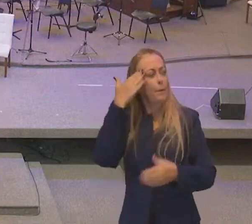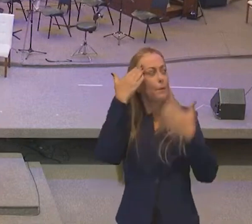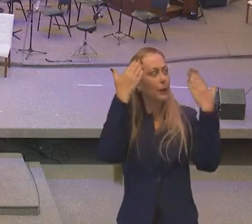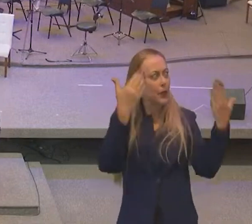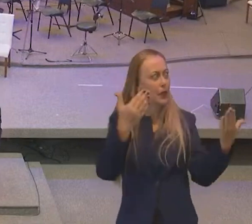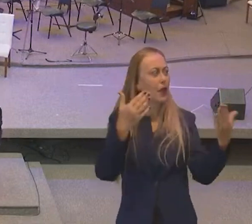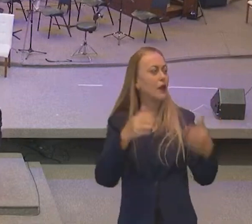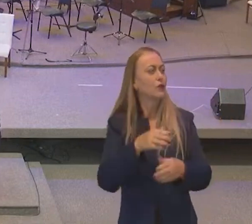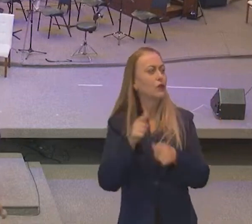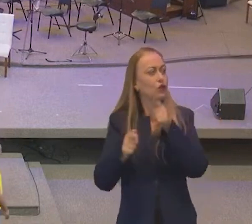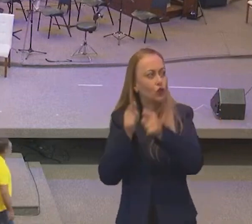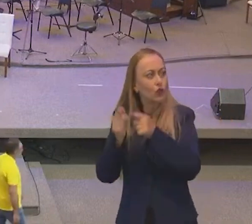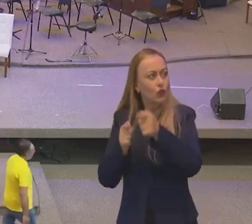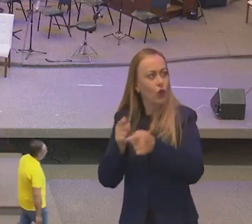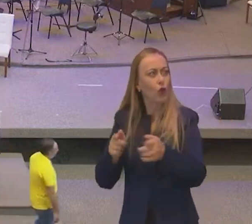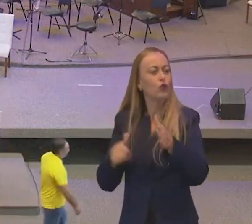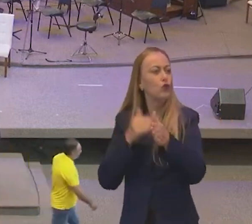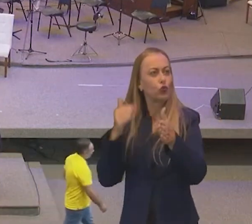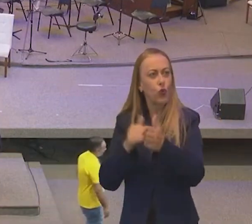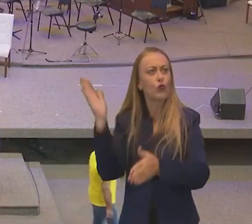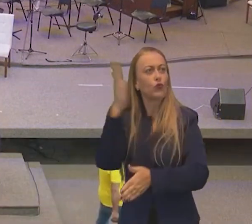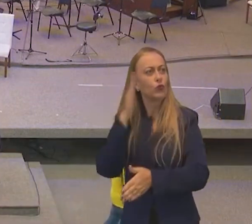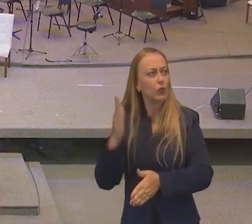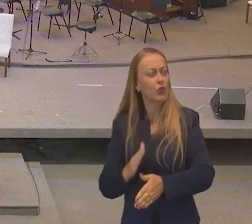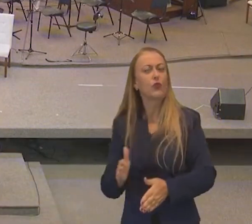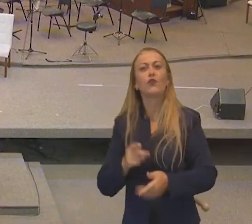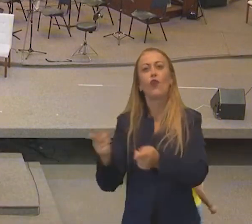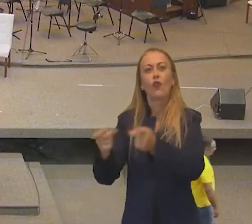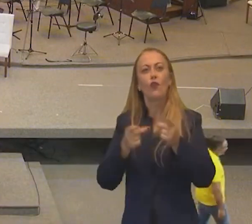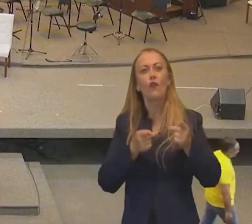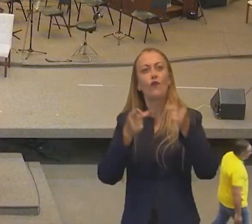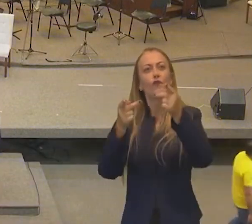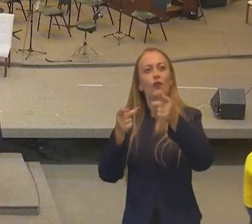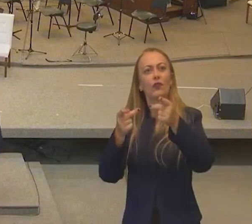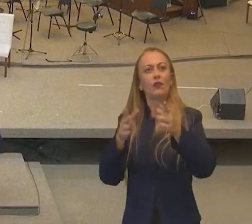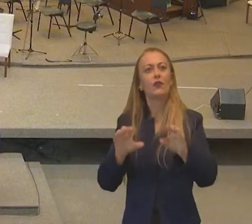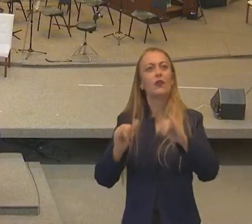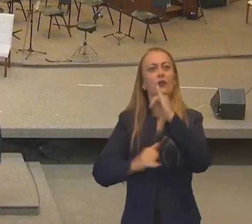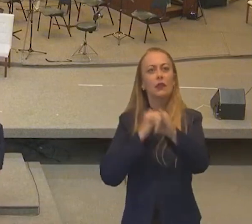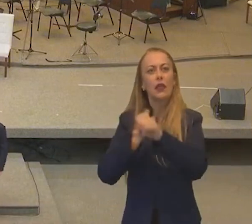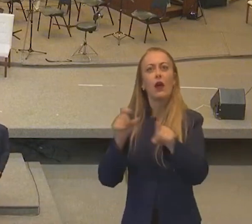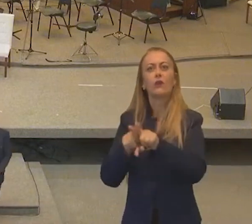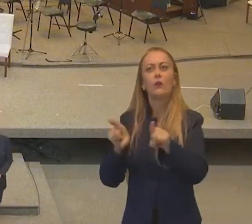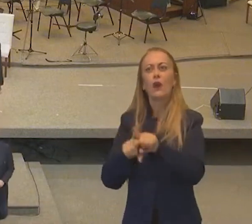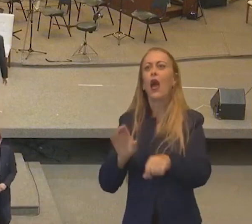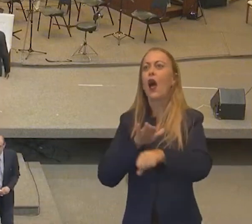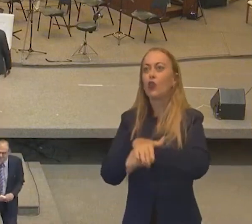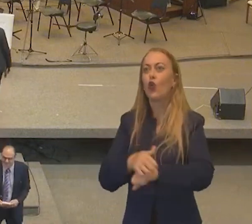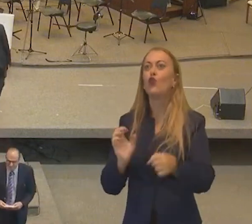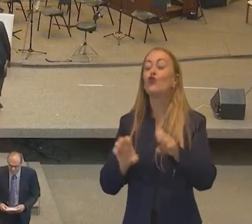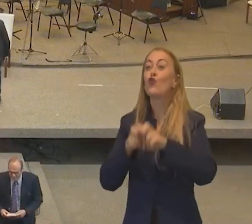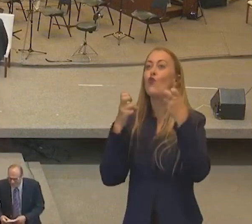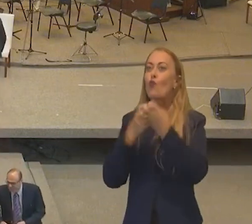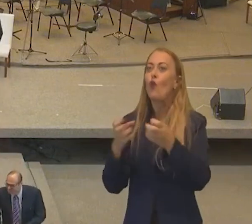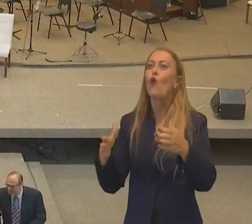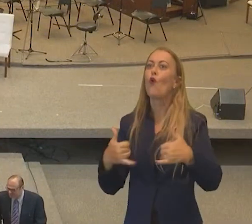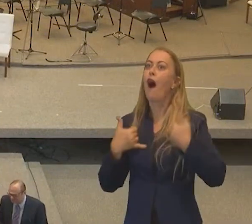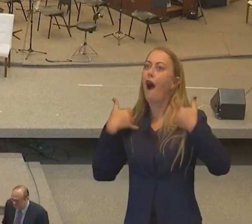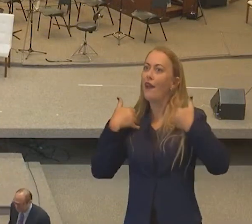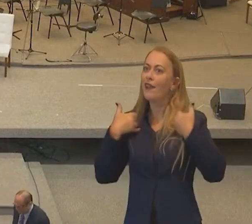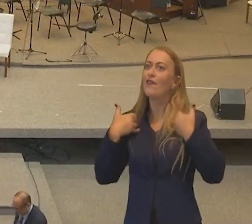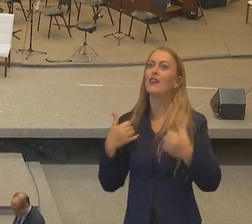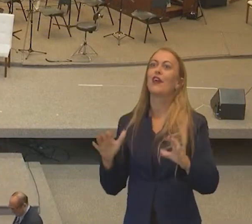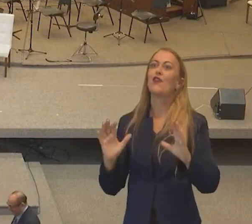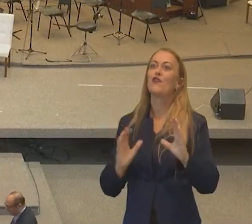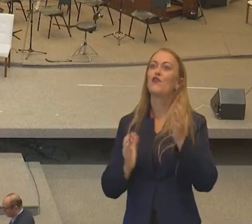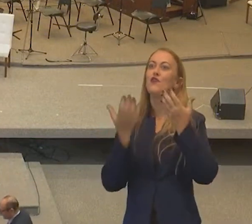vocês aqui, a todos os demais gideões, nossos visitantes, nossos internautas. Logo mais à noite, o culto de aniversário do Coro